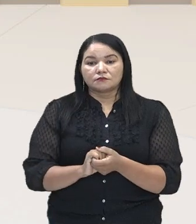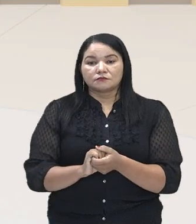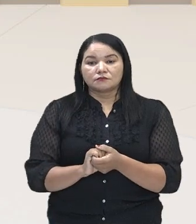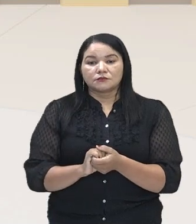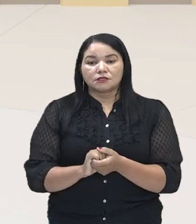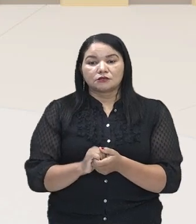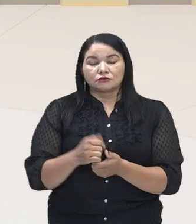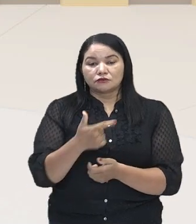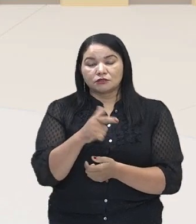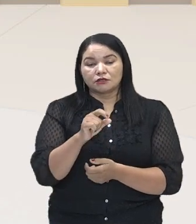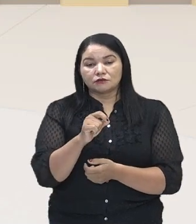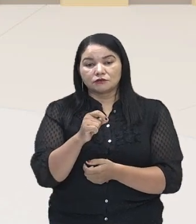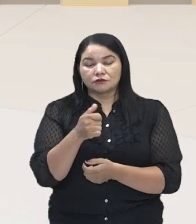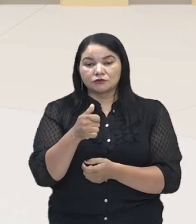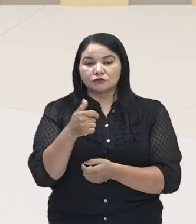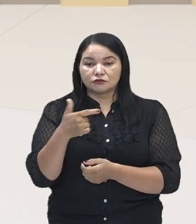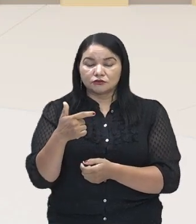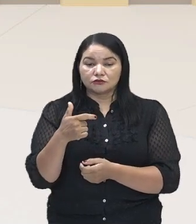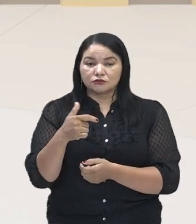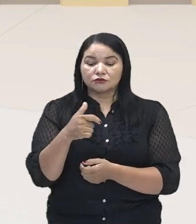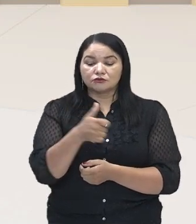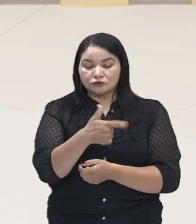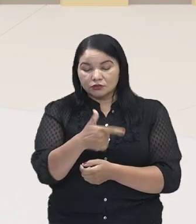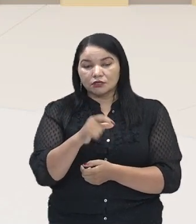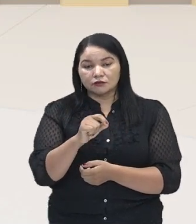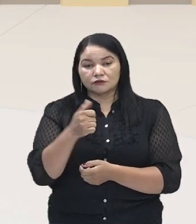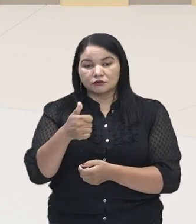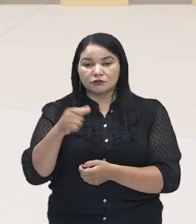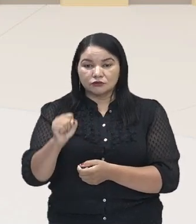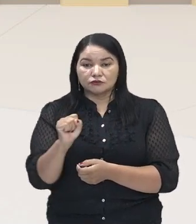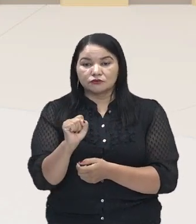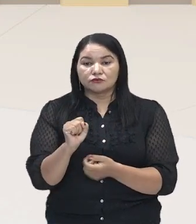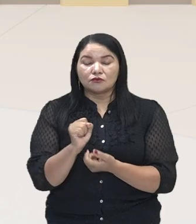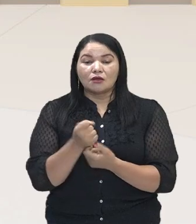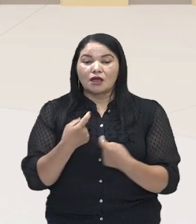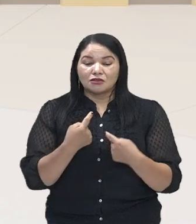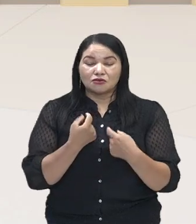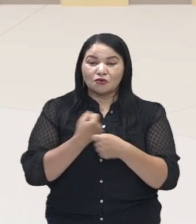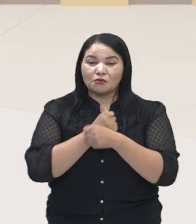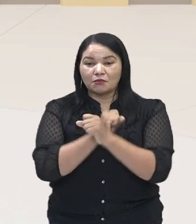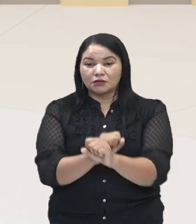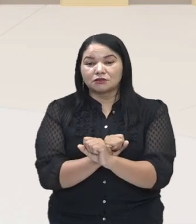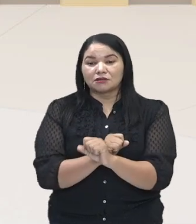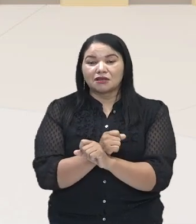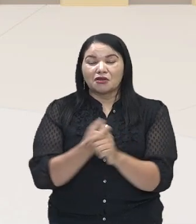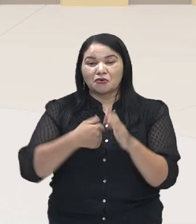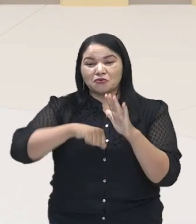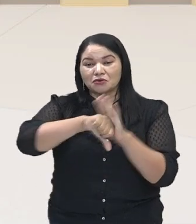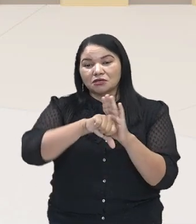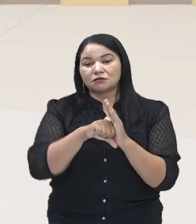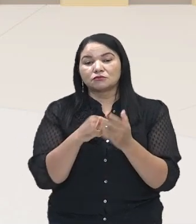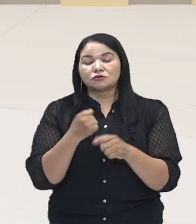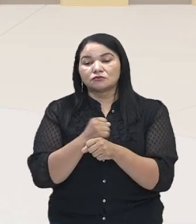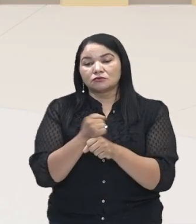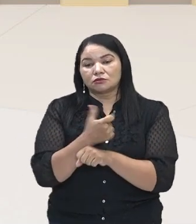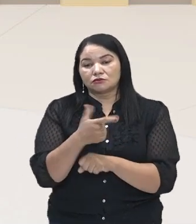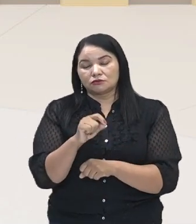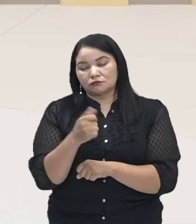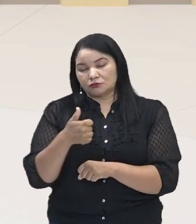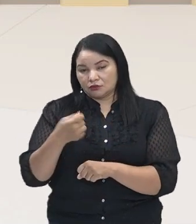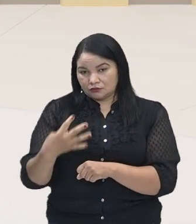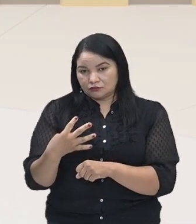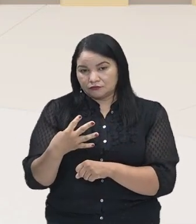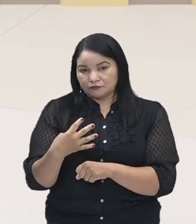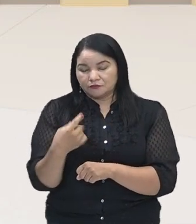218 bilhões de reais no combate ao crime em 2014. Então, note que nós temos que nos comprometer